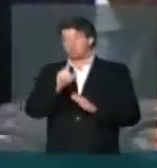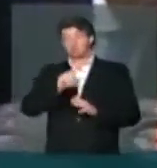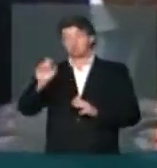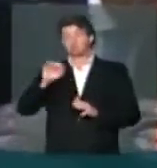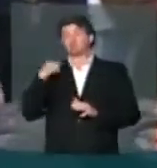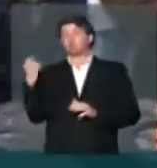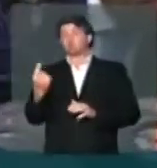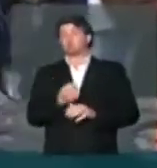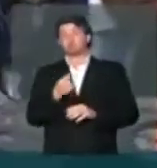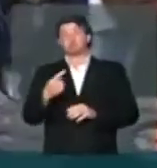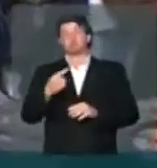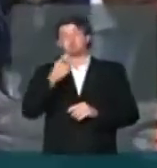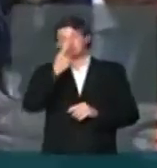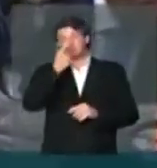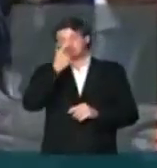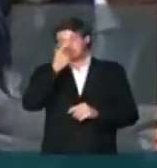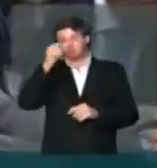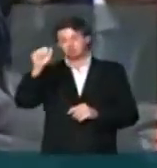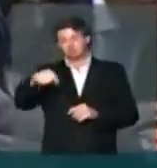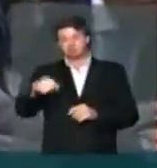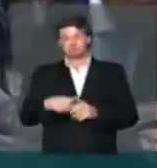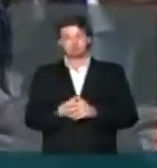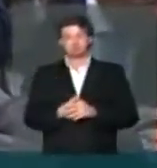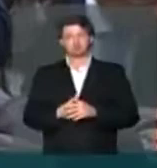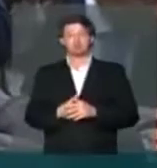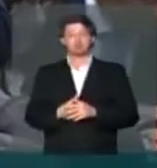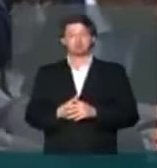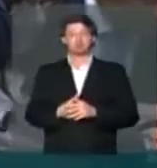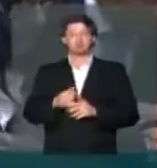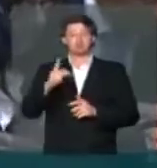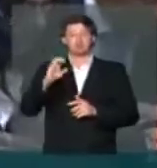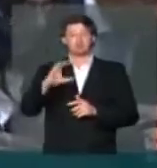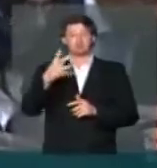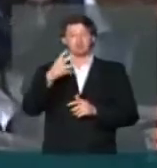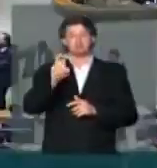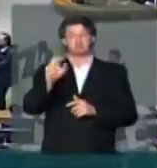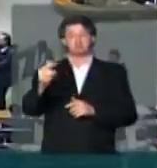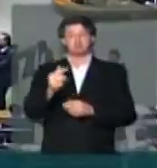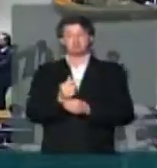toda a nossa bancada, o PSC caminha sim pela aprovação da PEC 457, senhor presidente. Minoria.